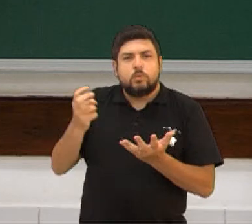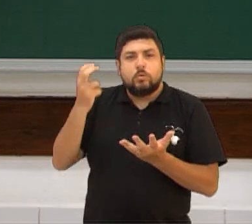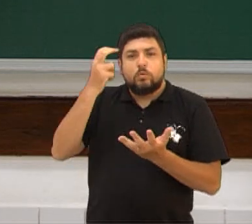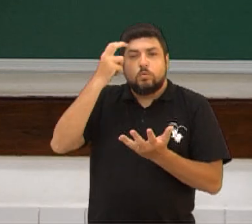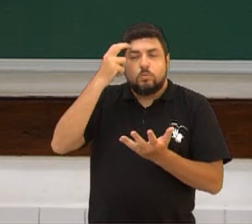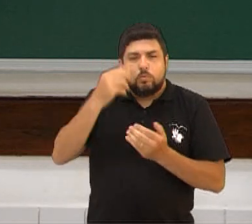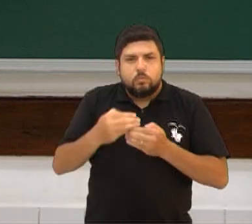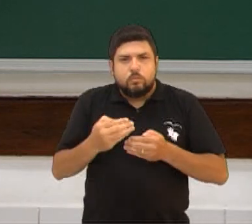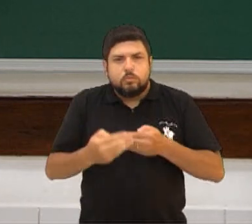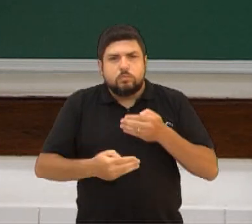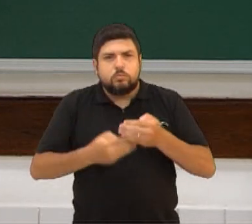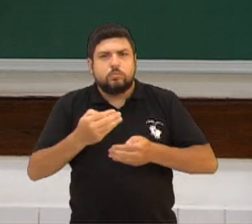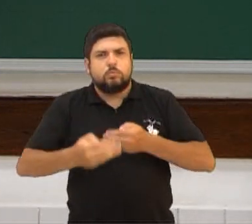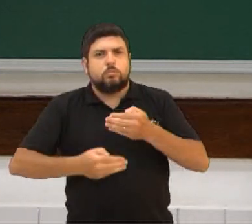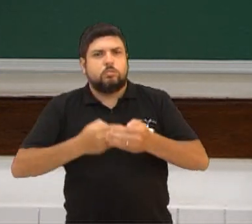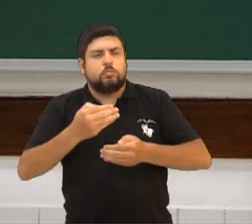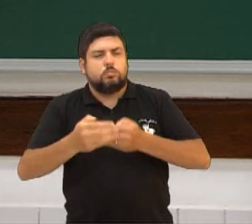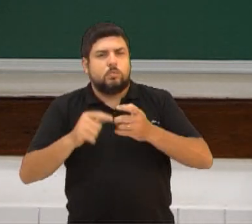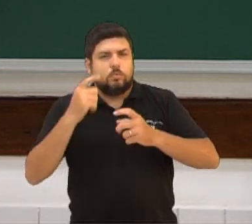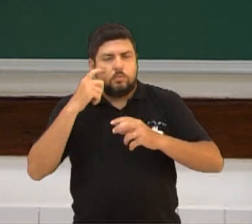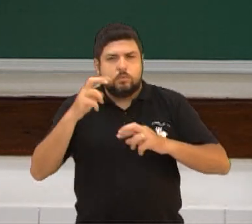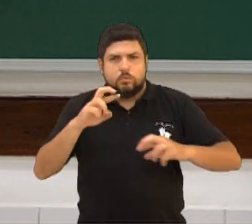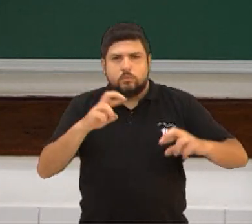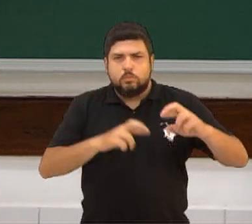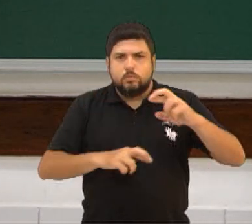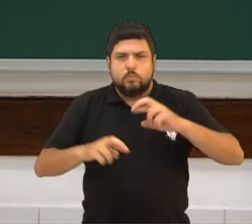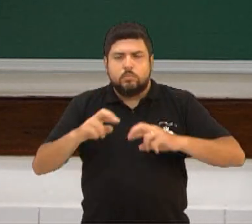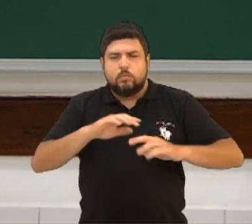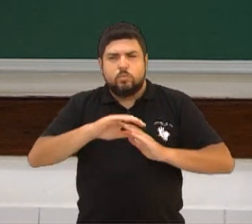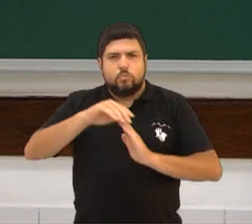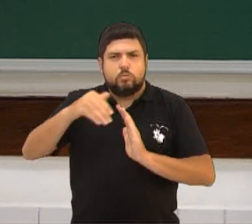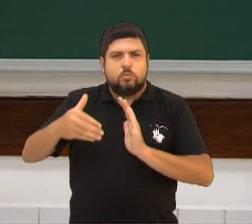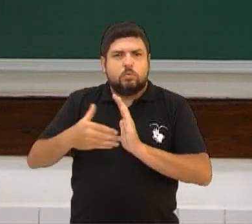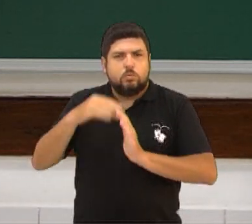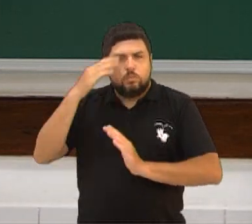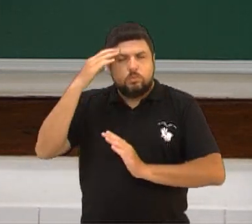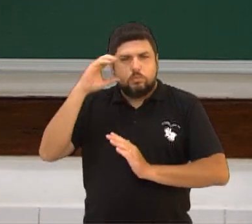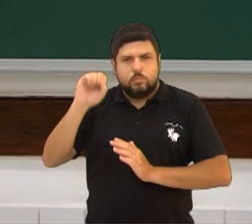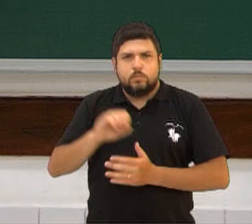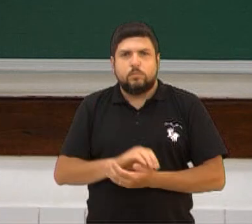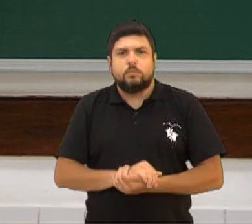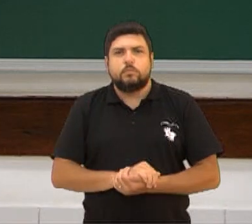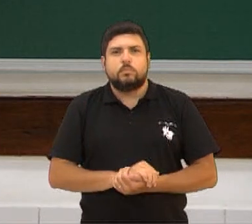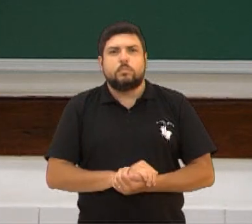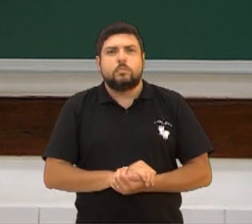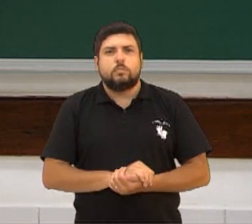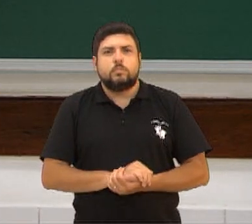pegou, analisando todos os saberes produzidos pelo ser humano.